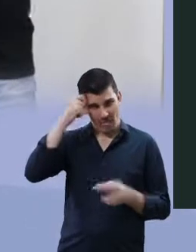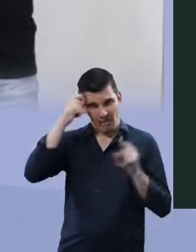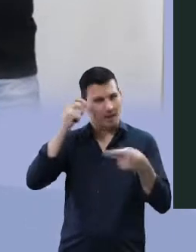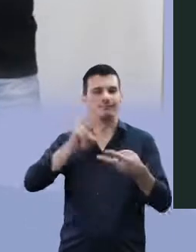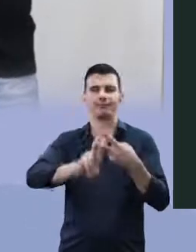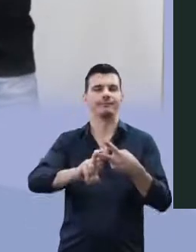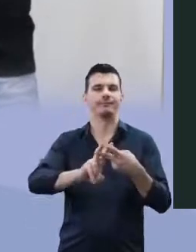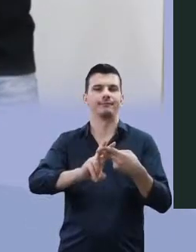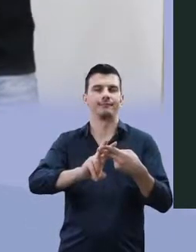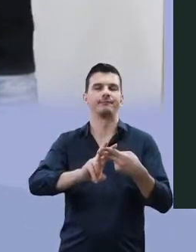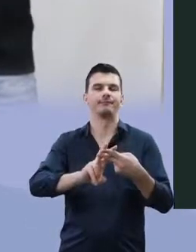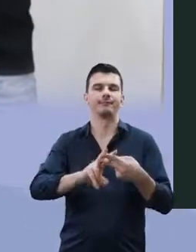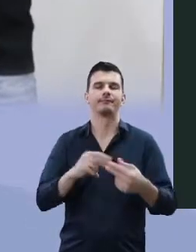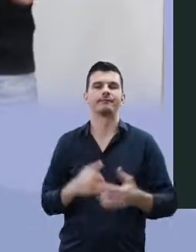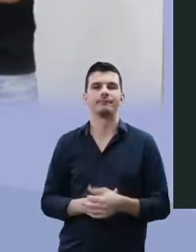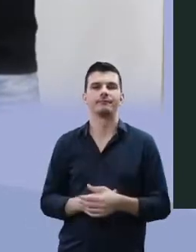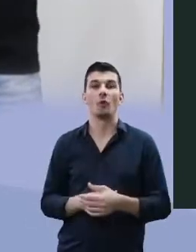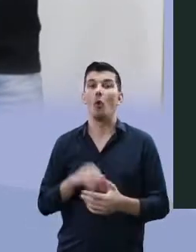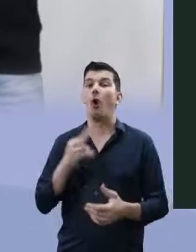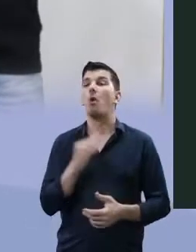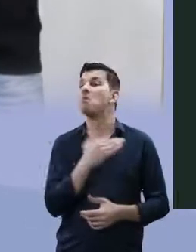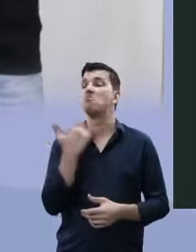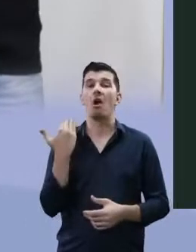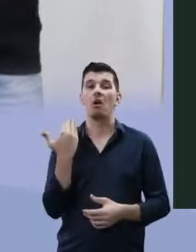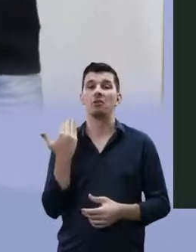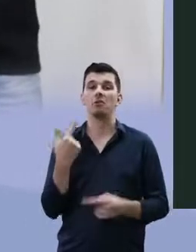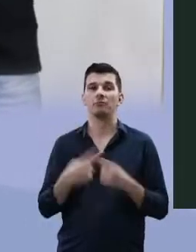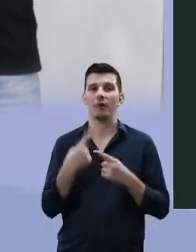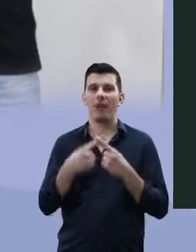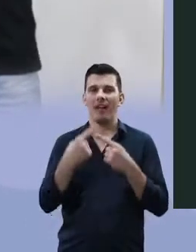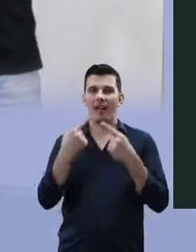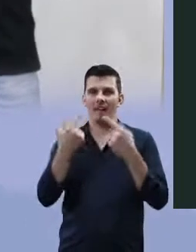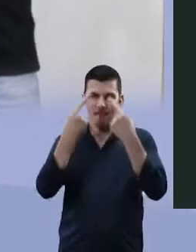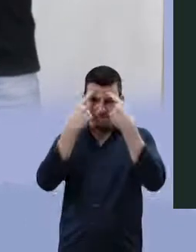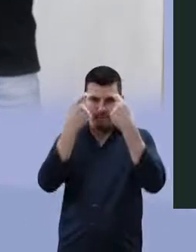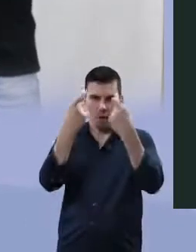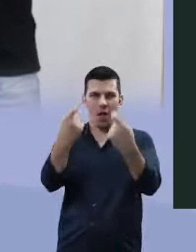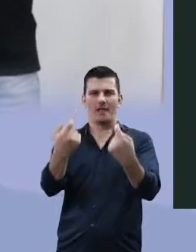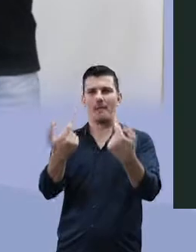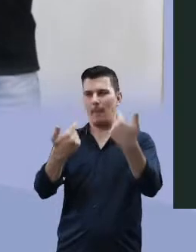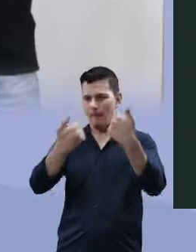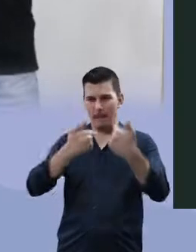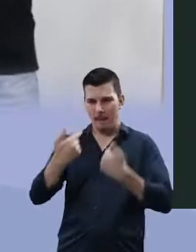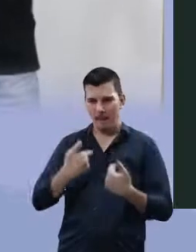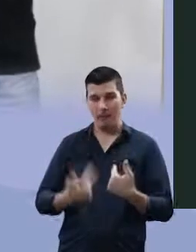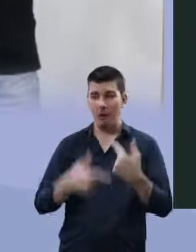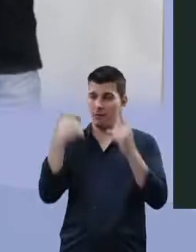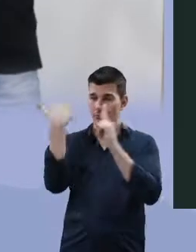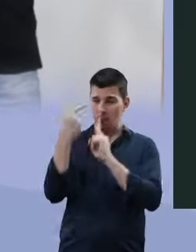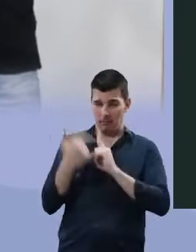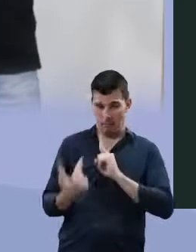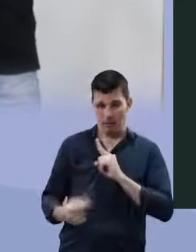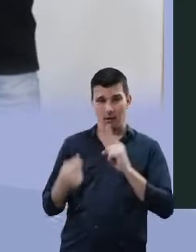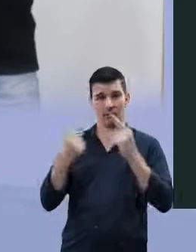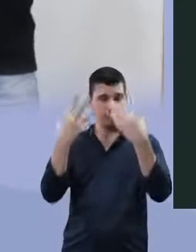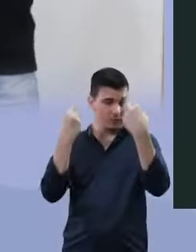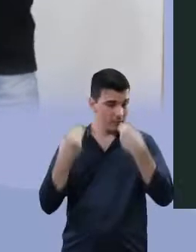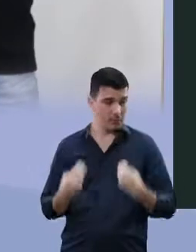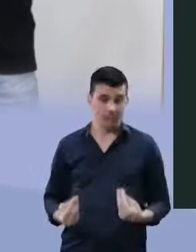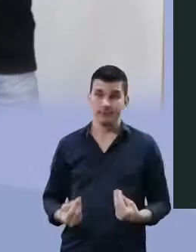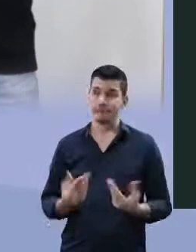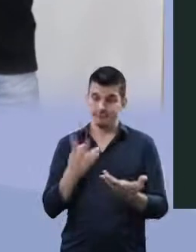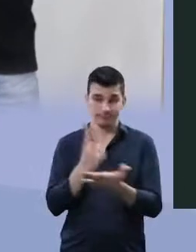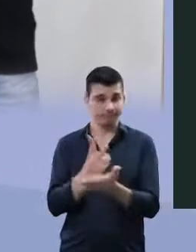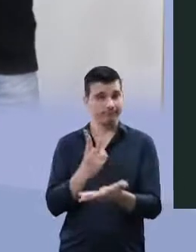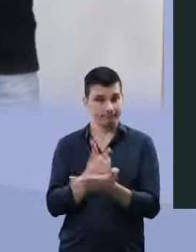tantas vidas, ceifam tantas vidas de pessoas pretas na sociedade. Então, a tradução da música do